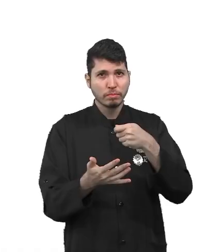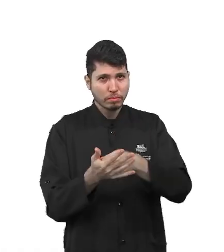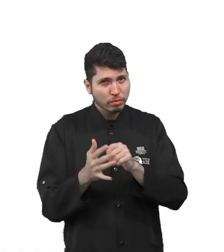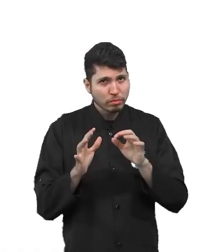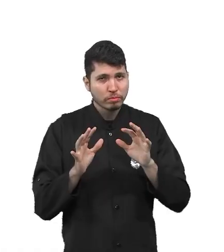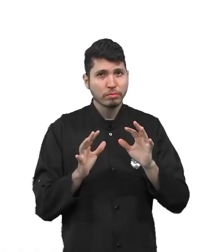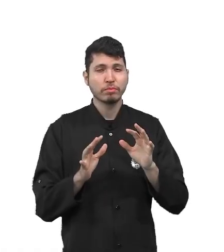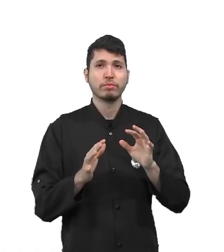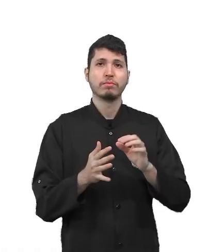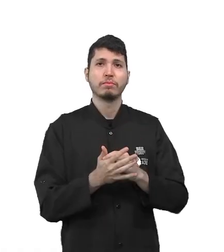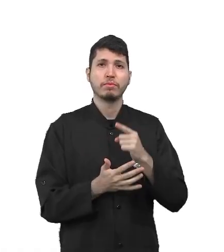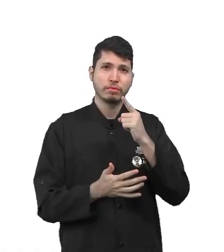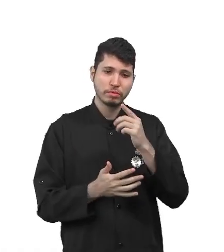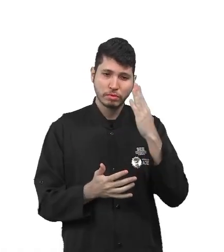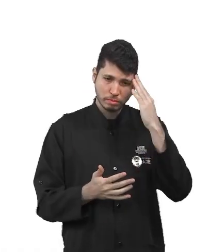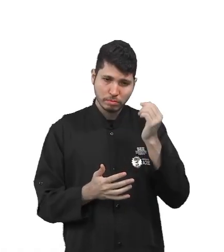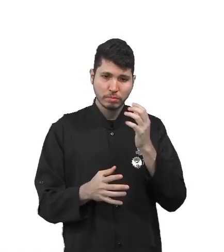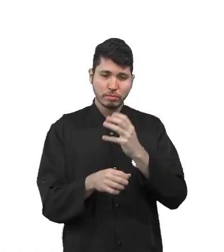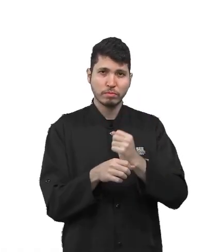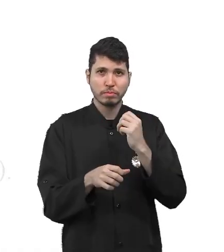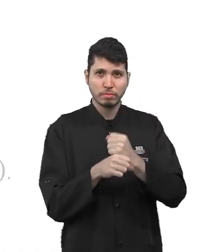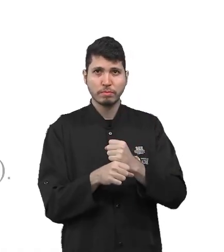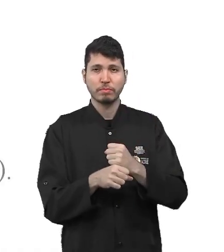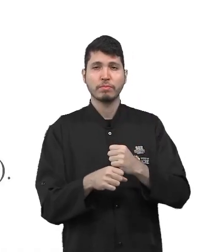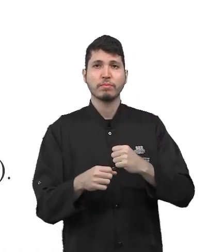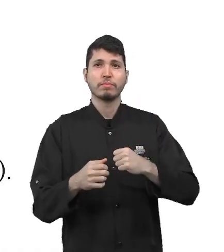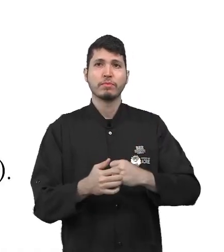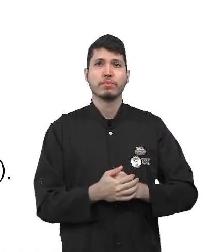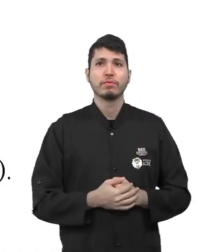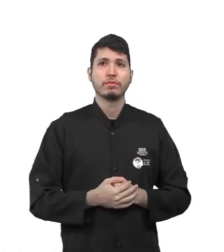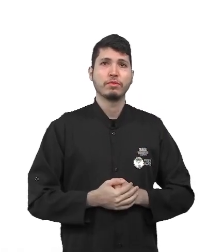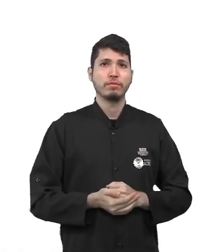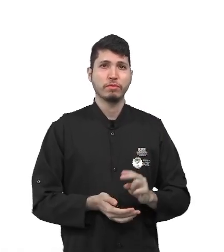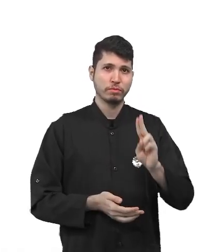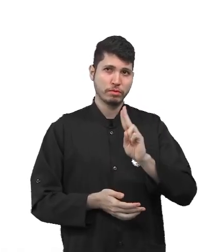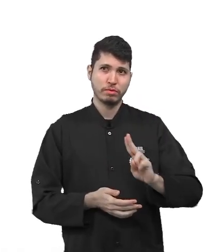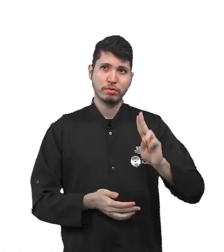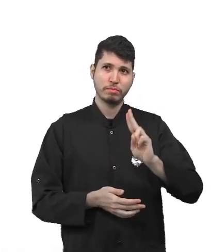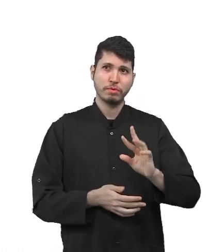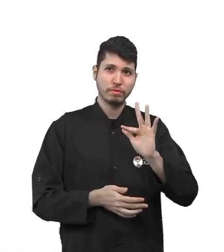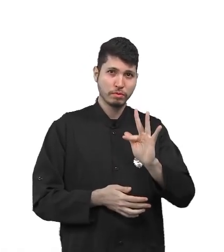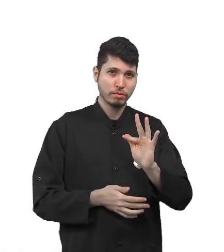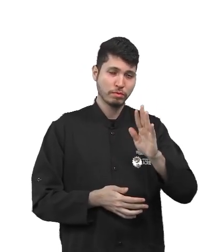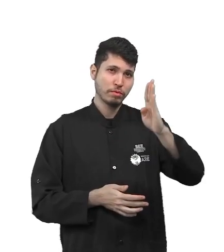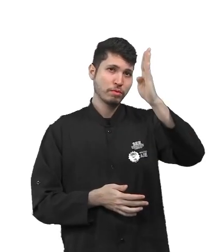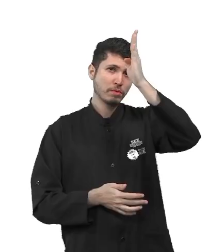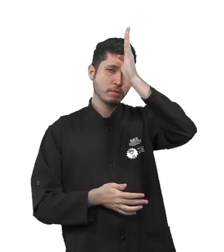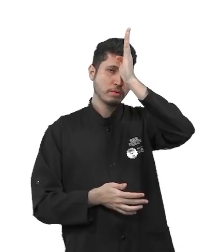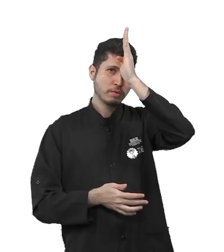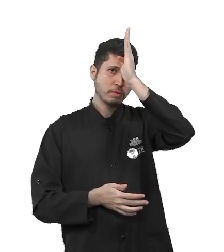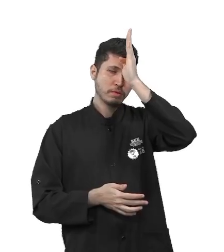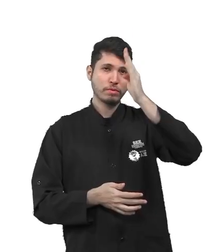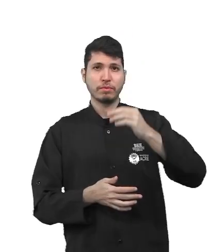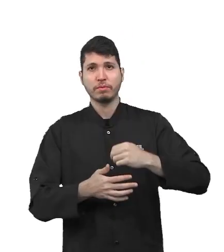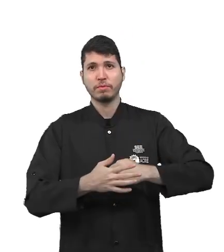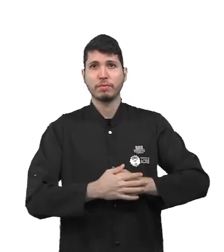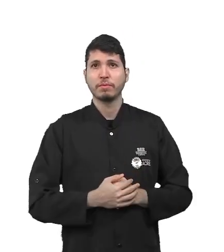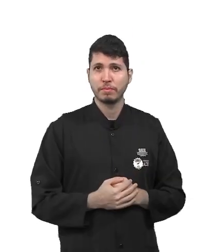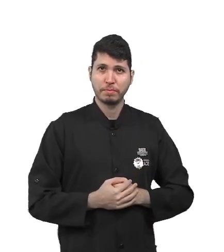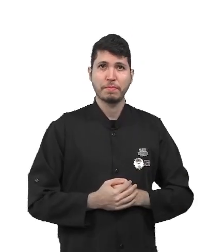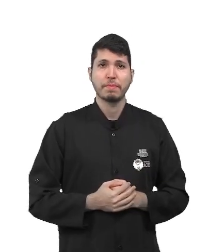lá. Lembrando que a gente vai abordar também funções de Bhaskara, tá bom, gente? Vamos lá. Probleminha Enem